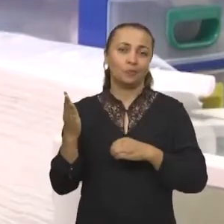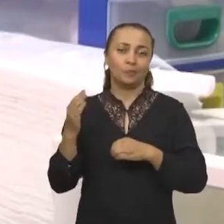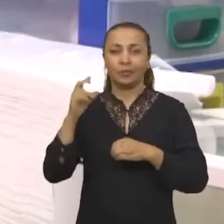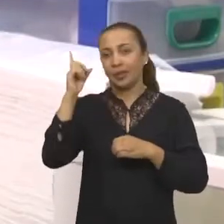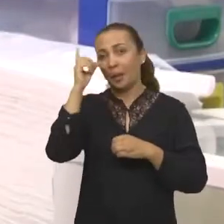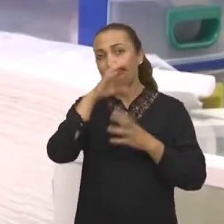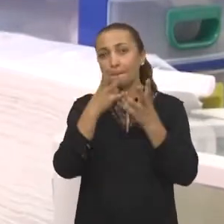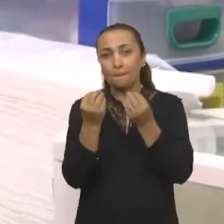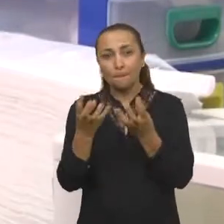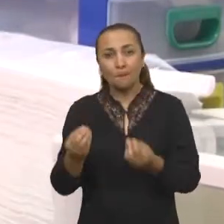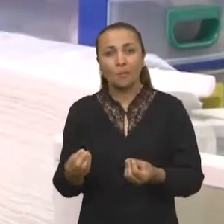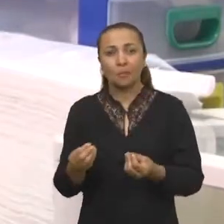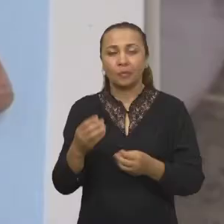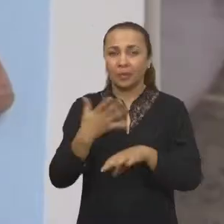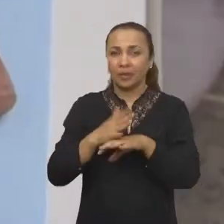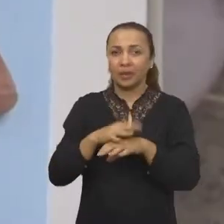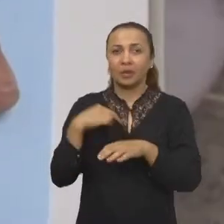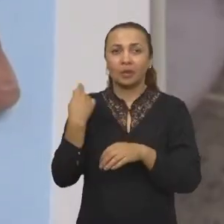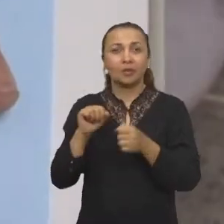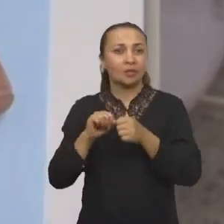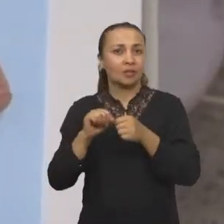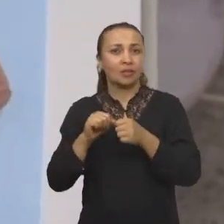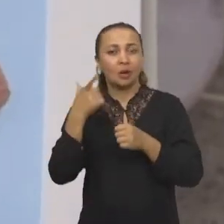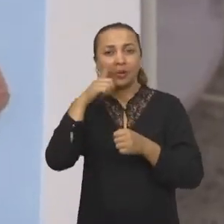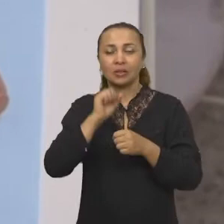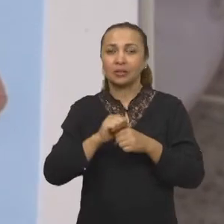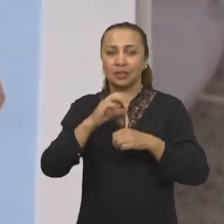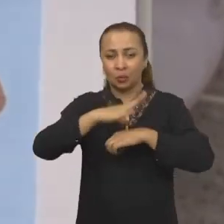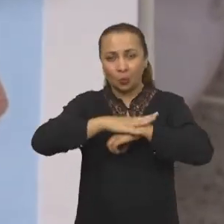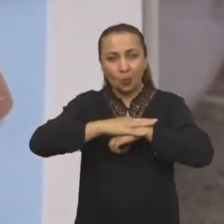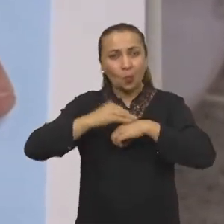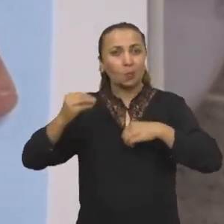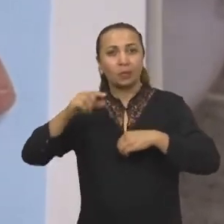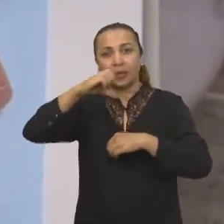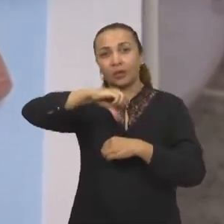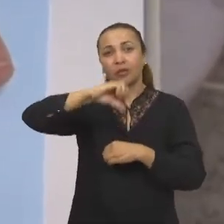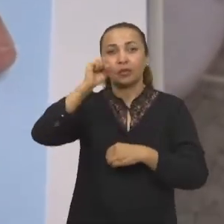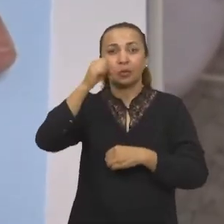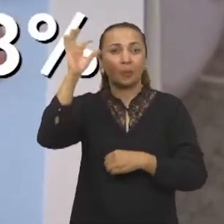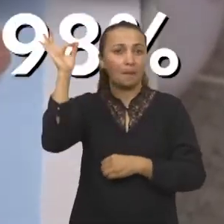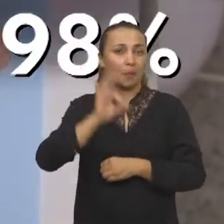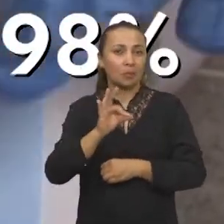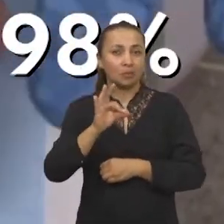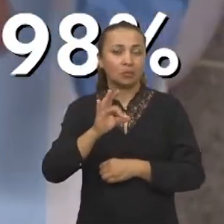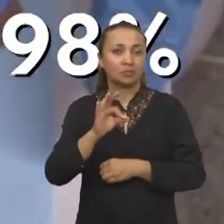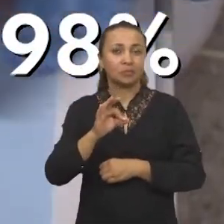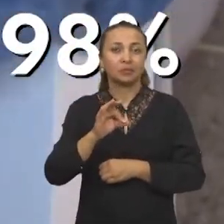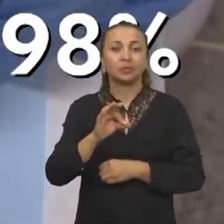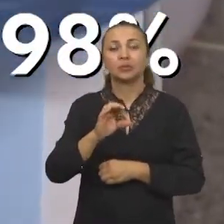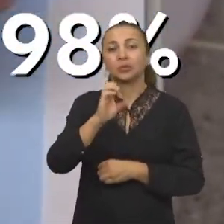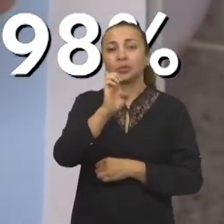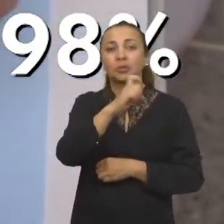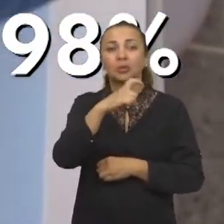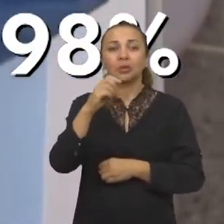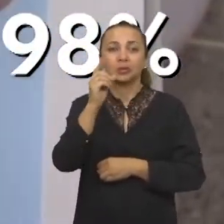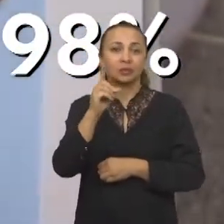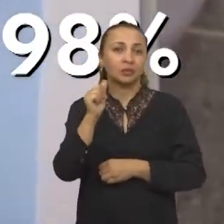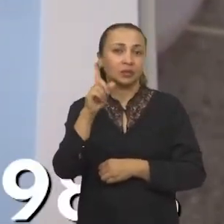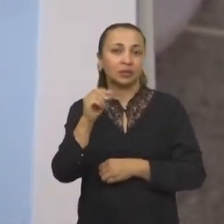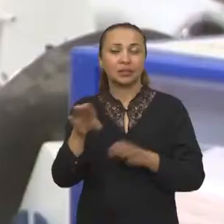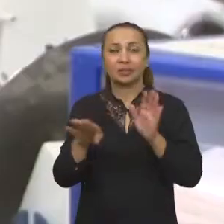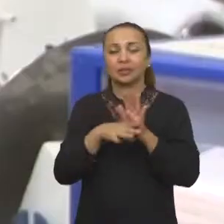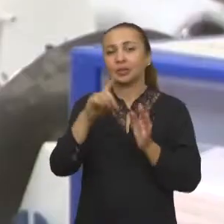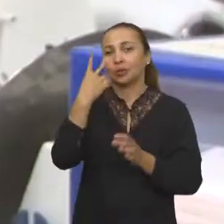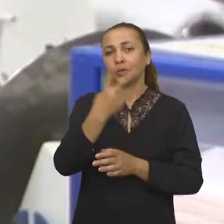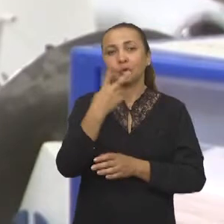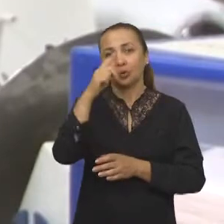vai remover. Nos testes que a gente fez, a gente consegue fazer uma remoção até de 98% desse exudado por ferida, até em